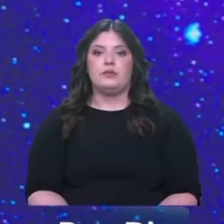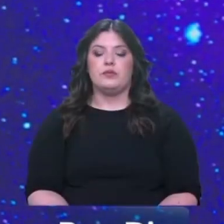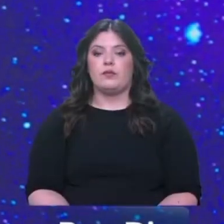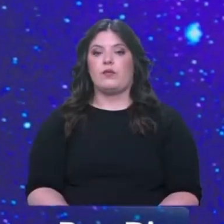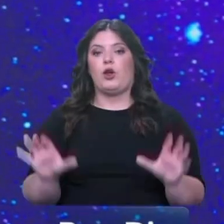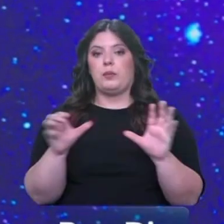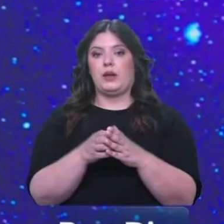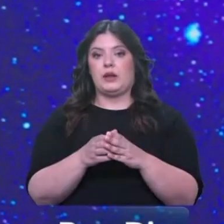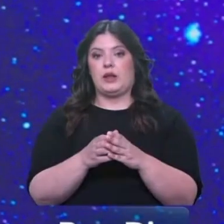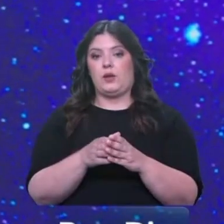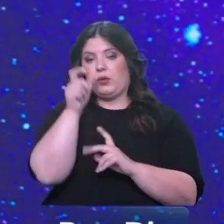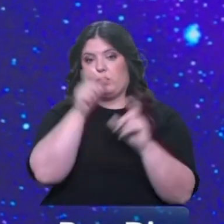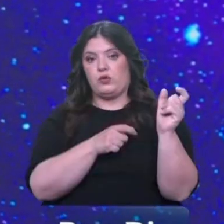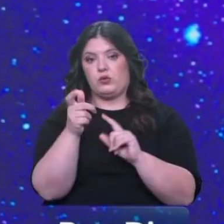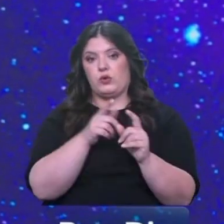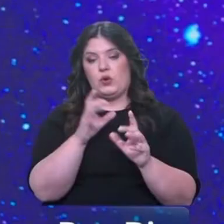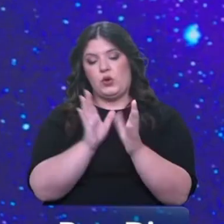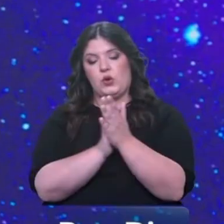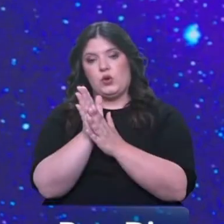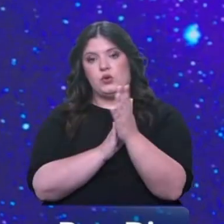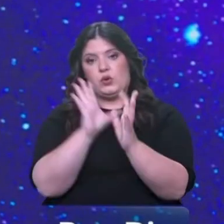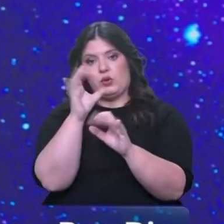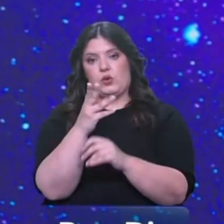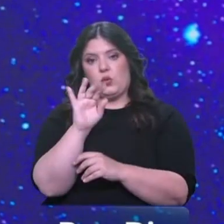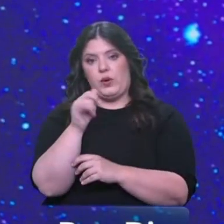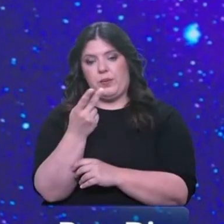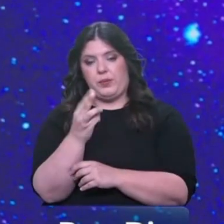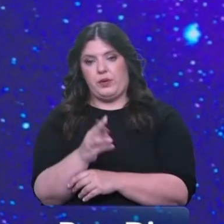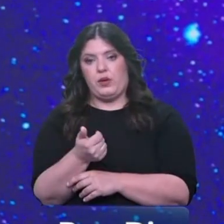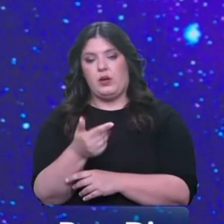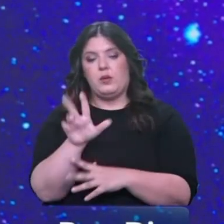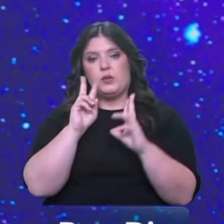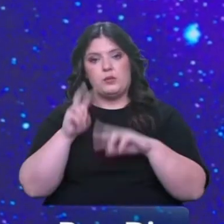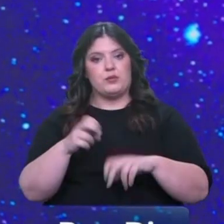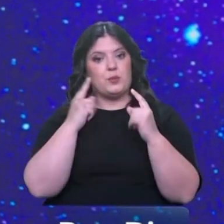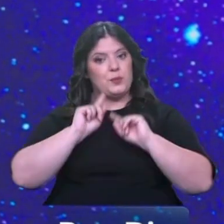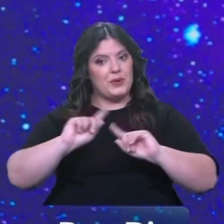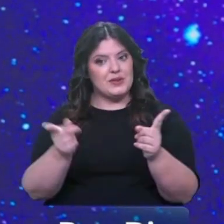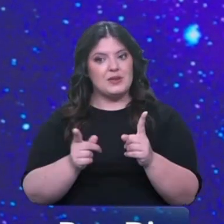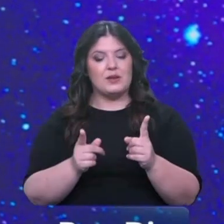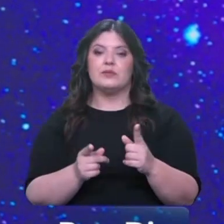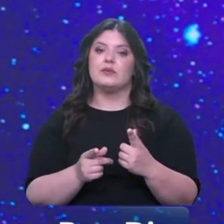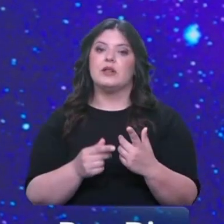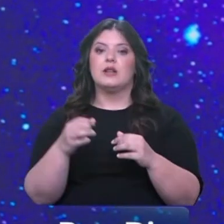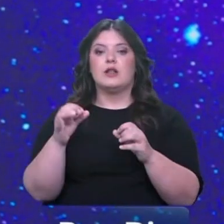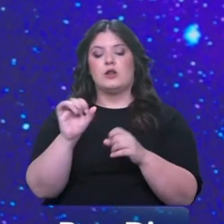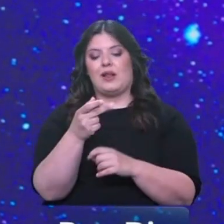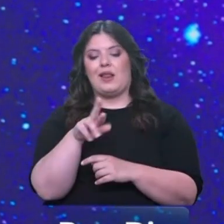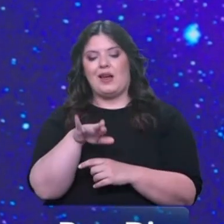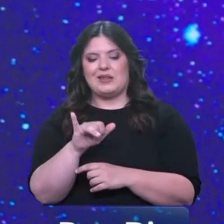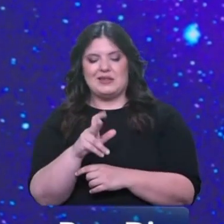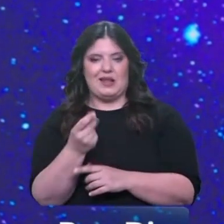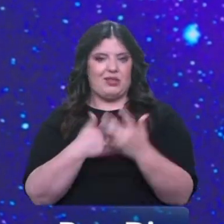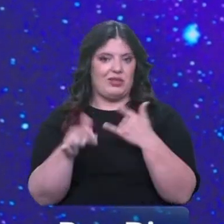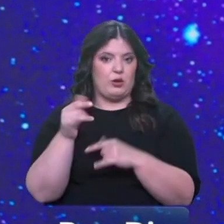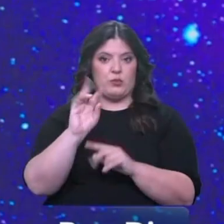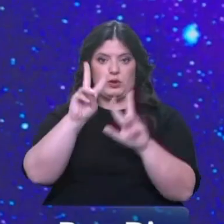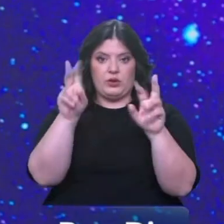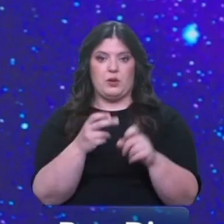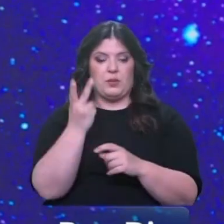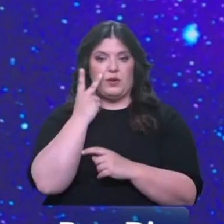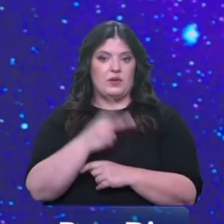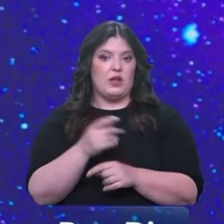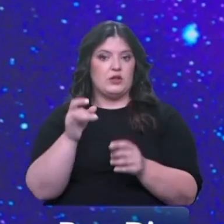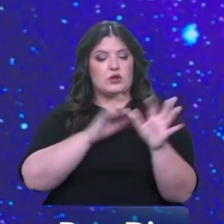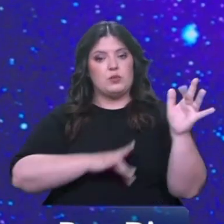Uma equipa de astrónomos utilizou o telescópio espacial James Webb para fazer uma descoberta surpreendente sobre uma galáxia antiga. É o primeiro tema para a viagem